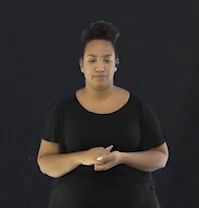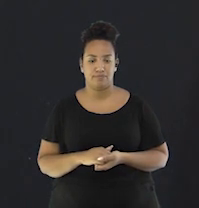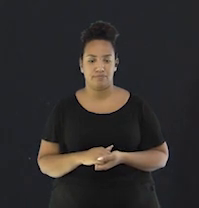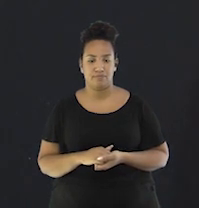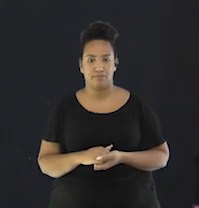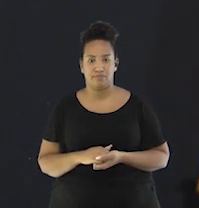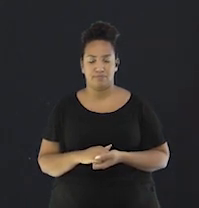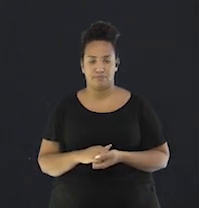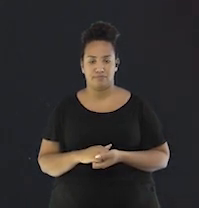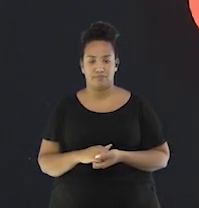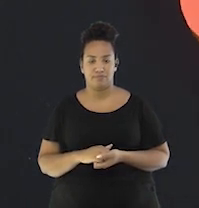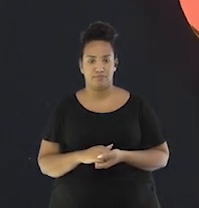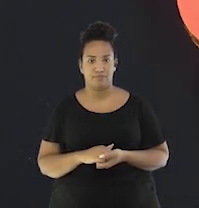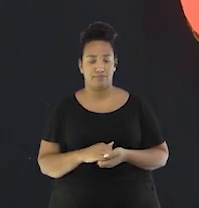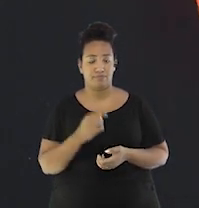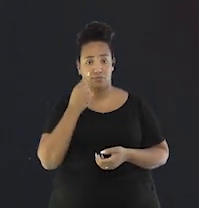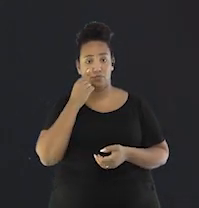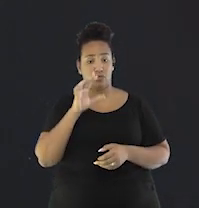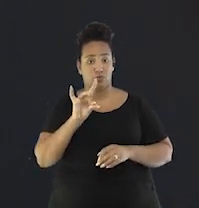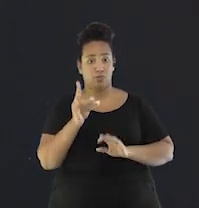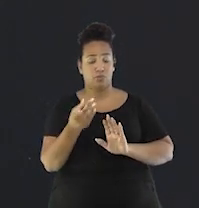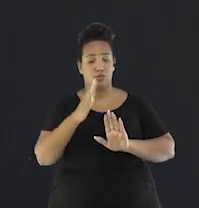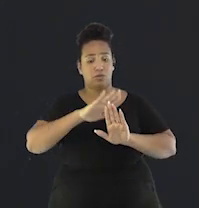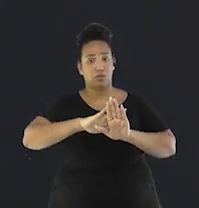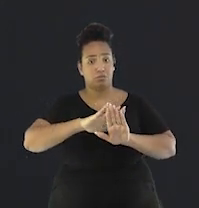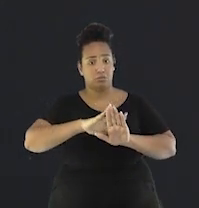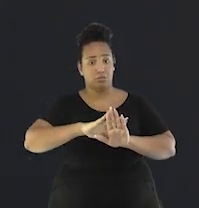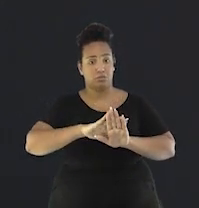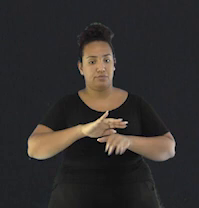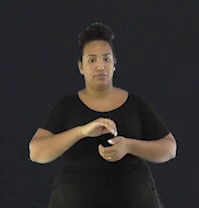ele entre as camadas.